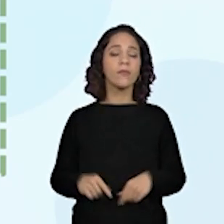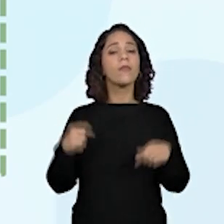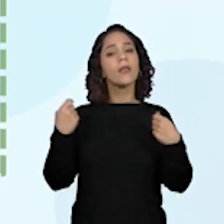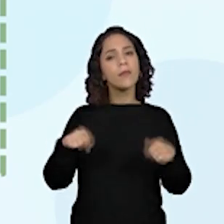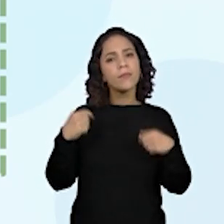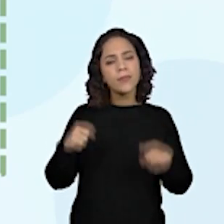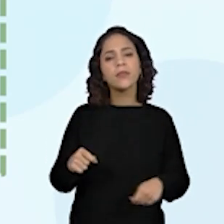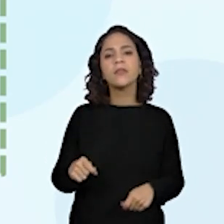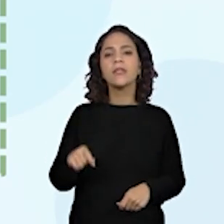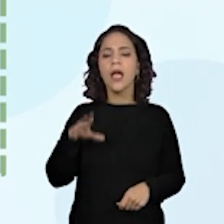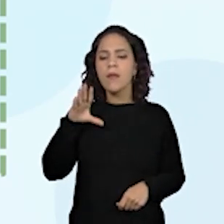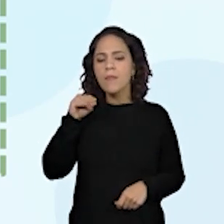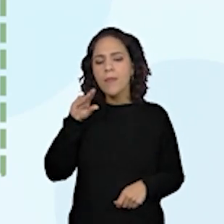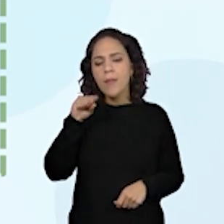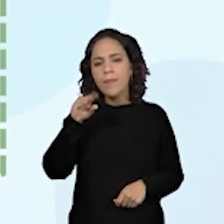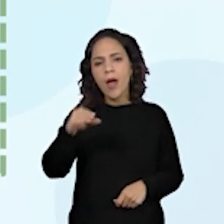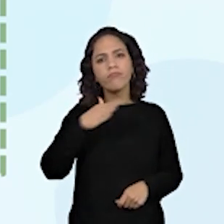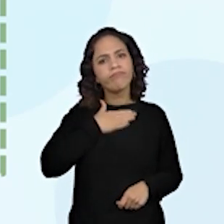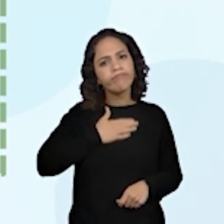um tom de voz ameno,